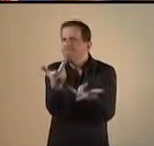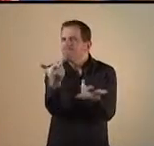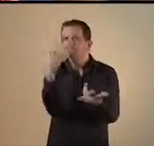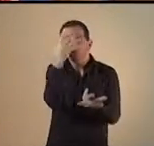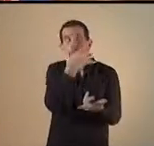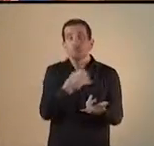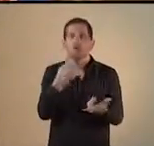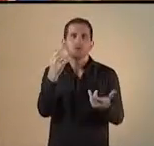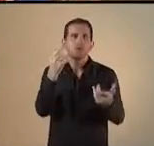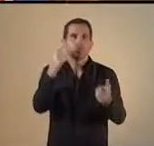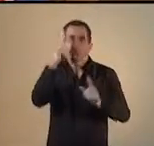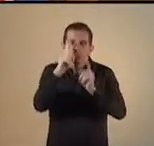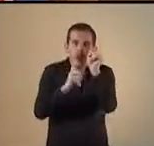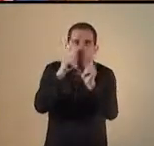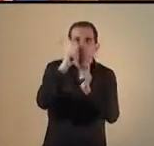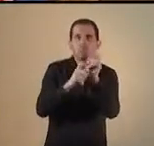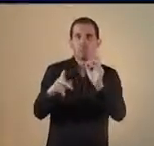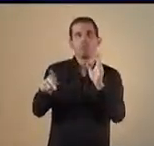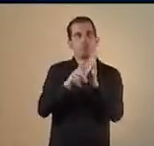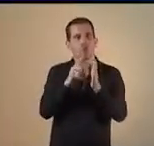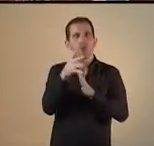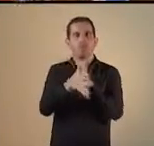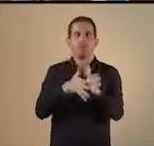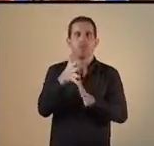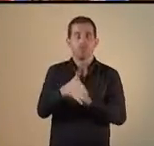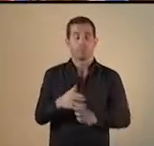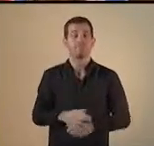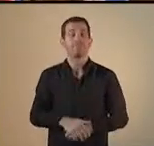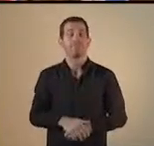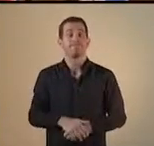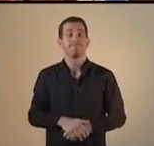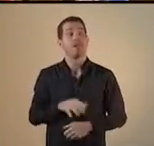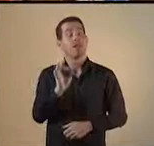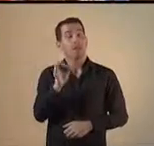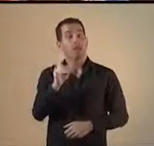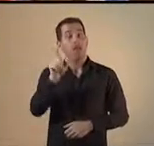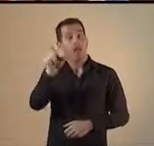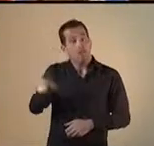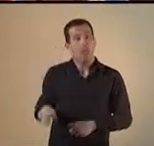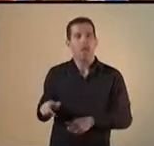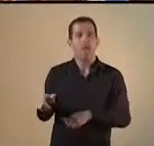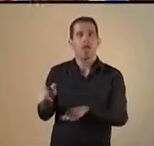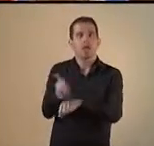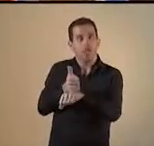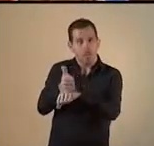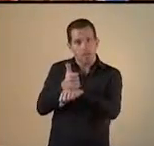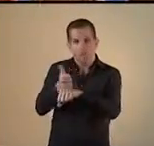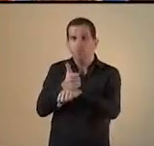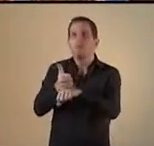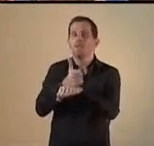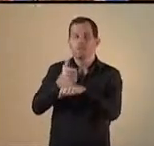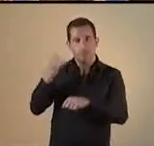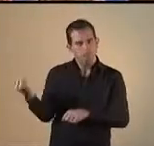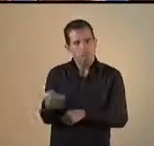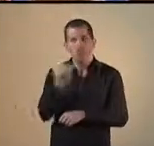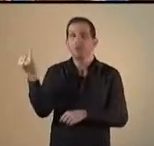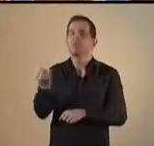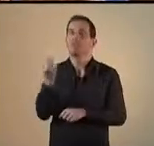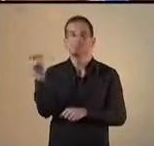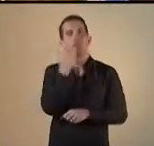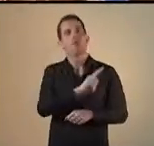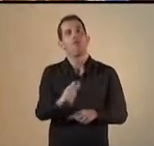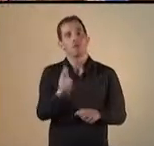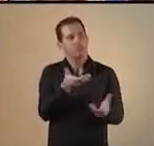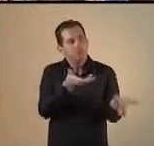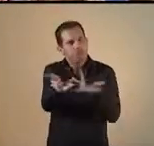expressão dele, né, na língua de Libras. Ele é muito importante porque promove a acessibilidade do surdo em todas as áreas, né, inclusive na área